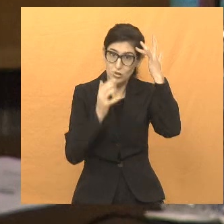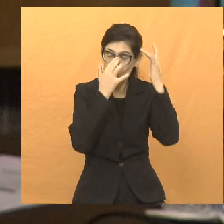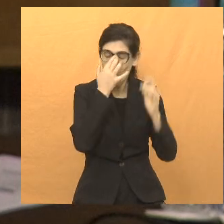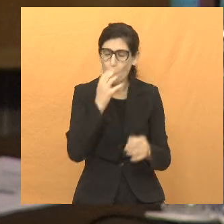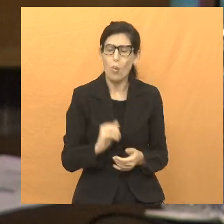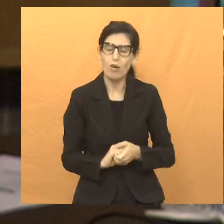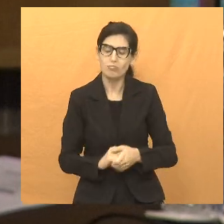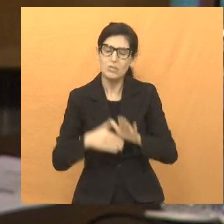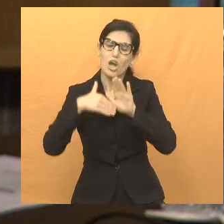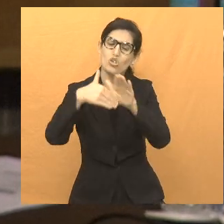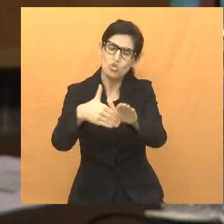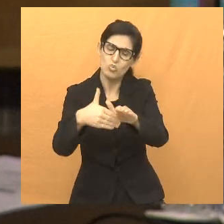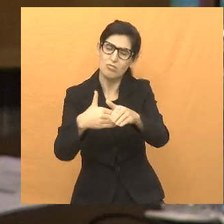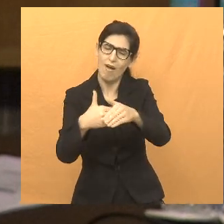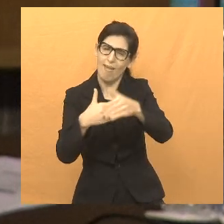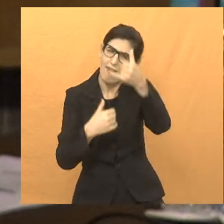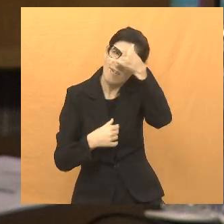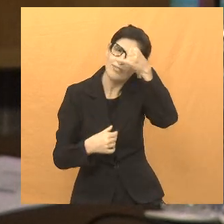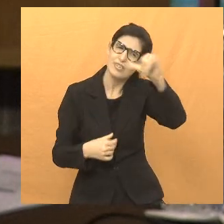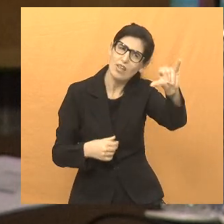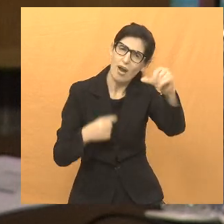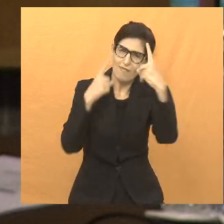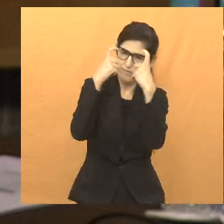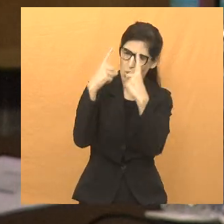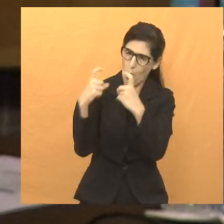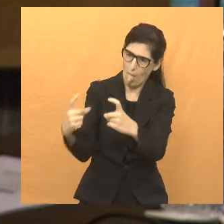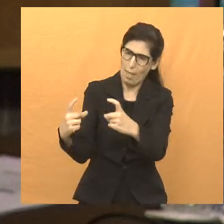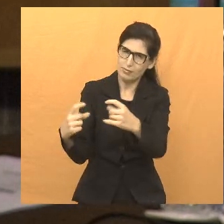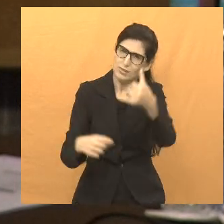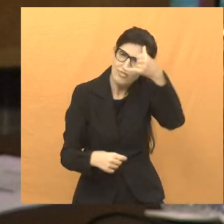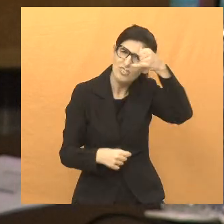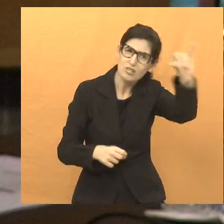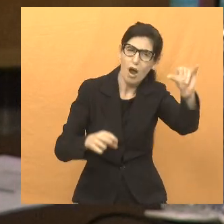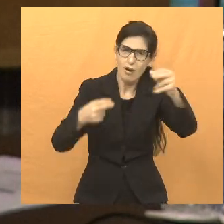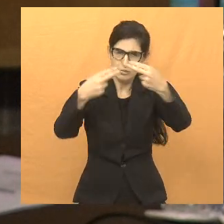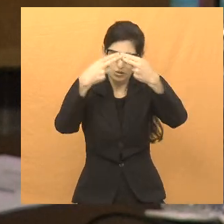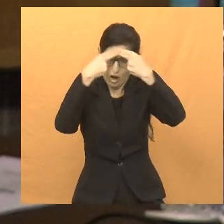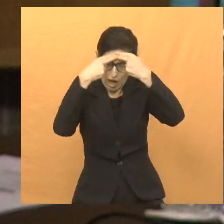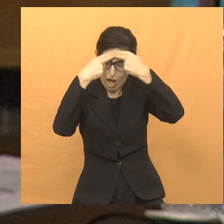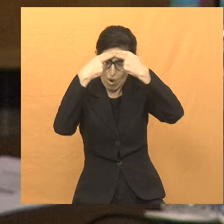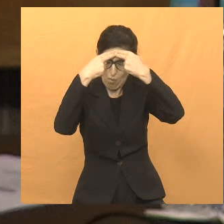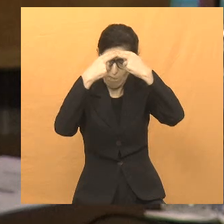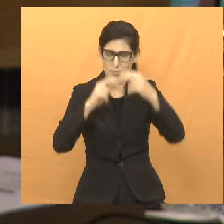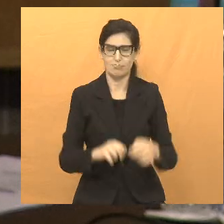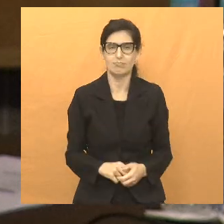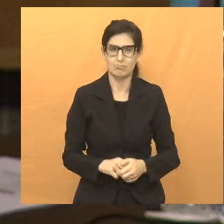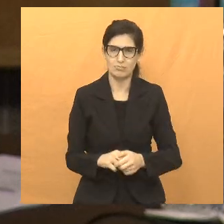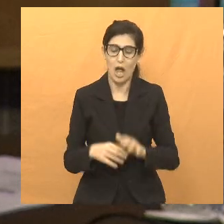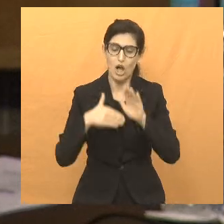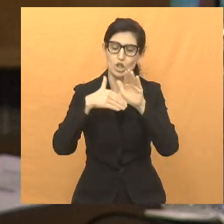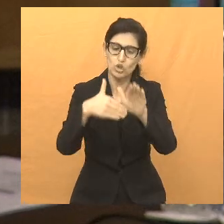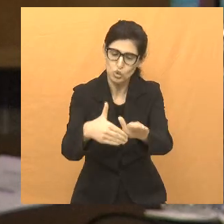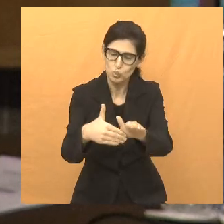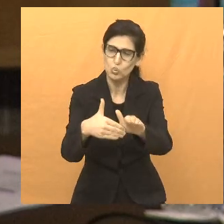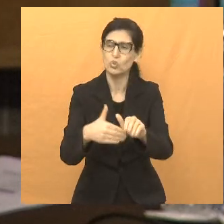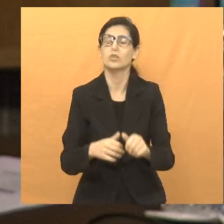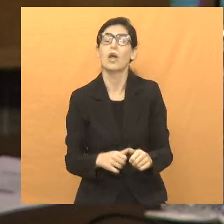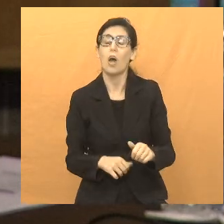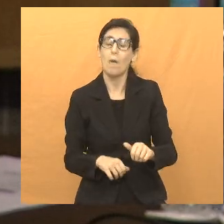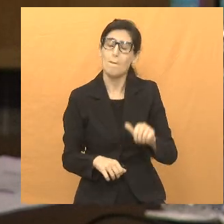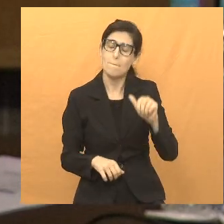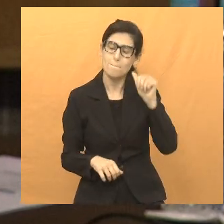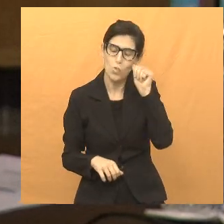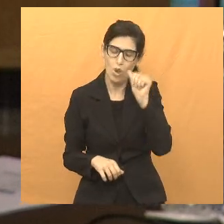uma atuação bastante rápida dessa forma articulada, saúde, assistência e segurança